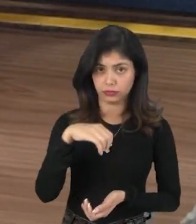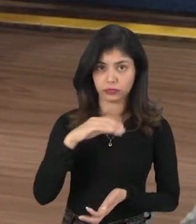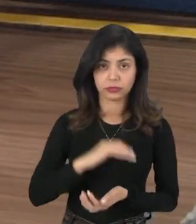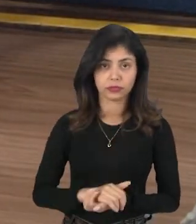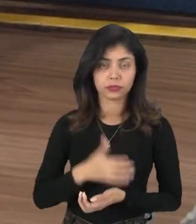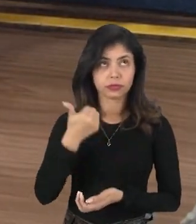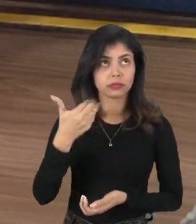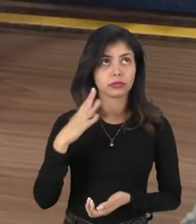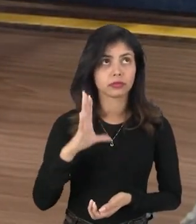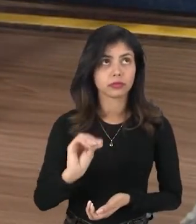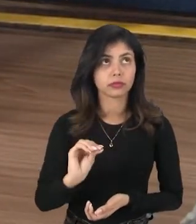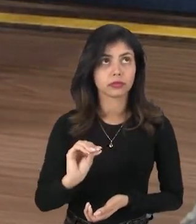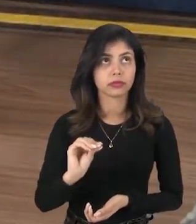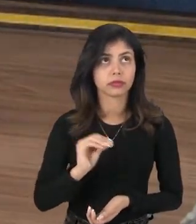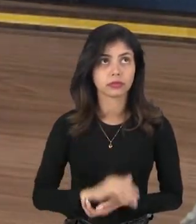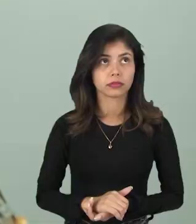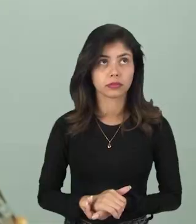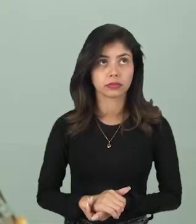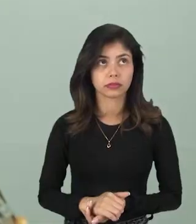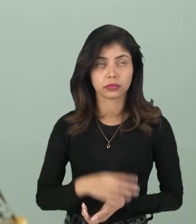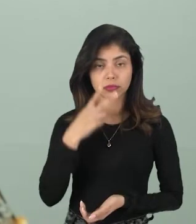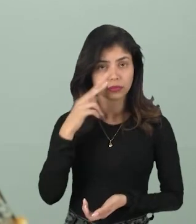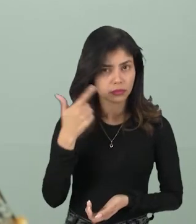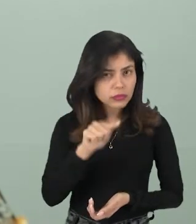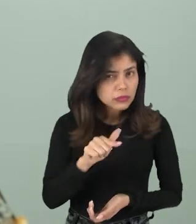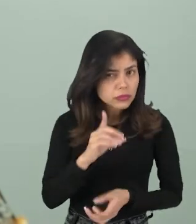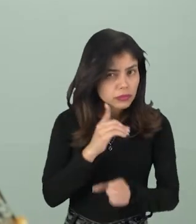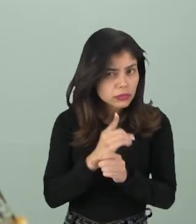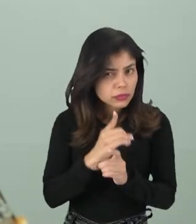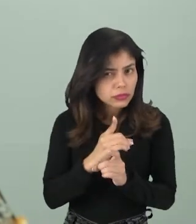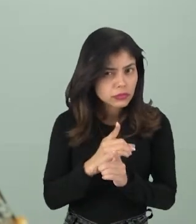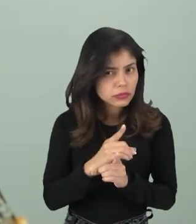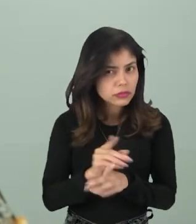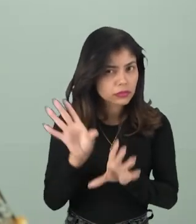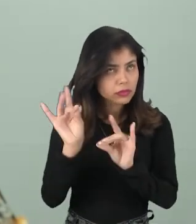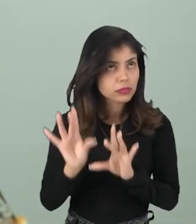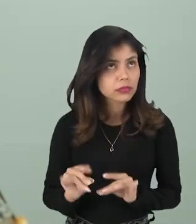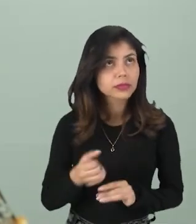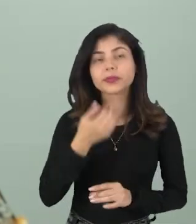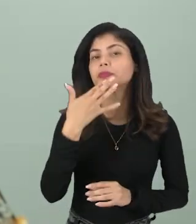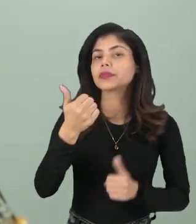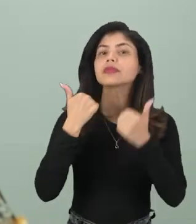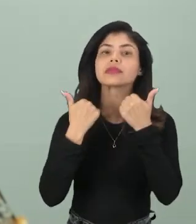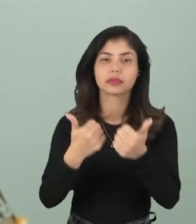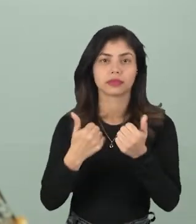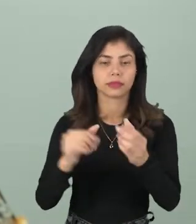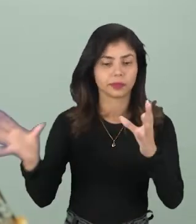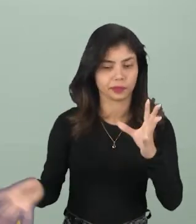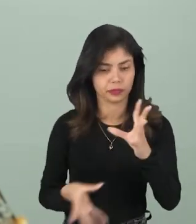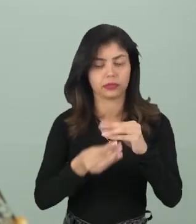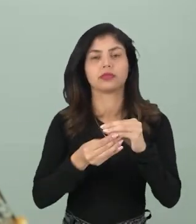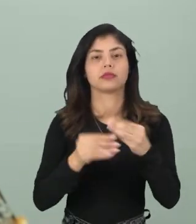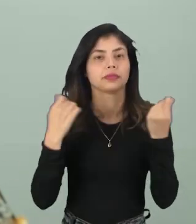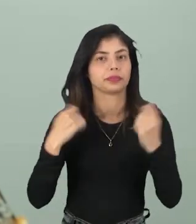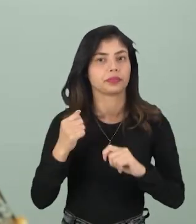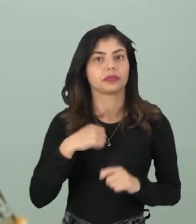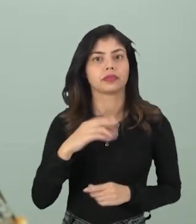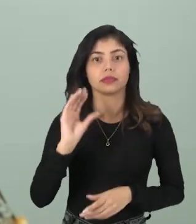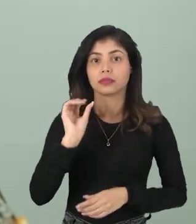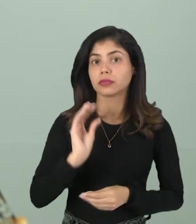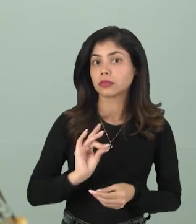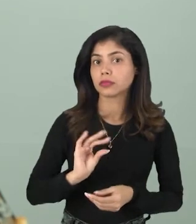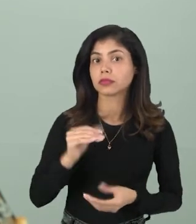9 10 vocês conseguiram identificar aí de casa muito bem para completar nós